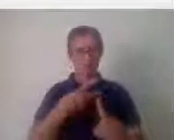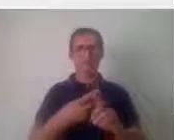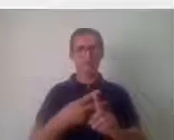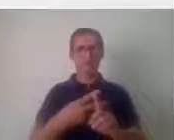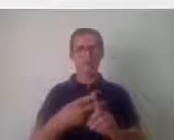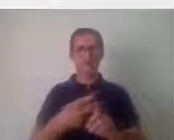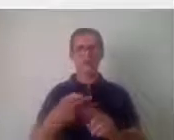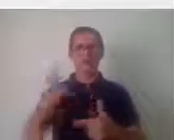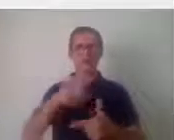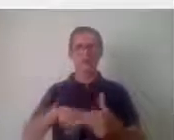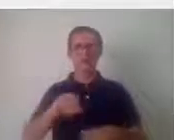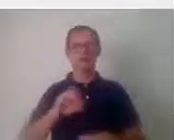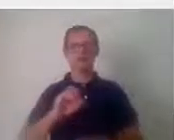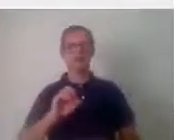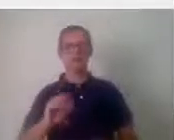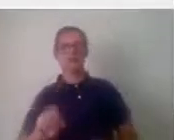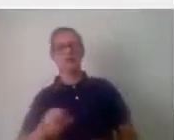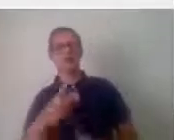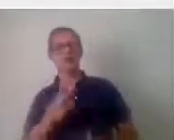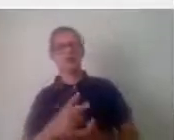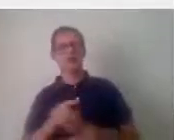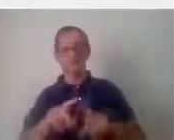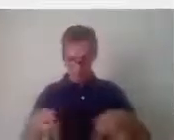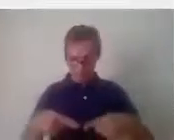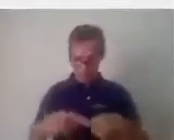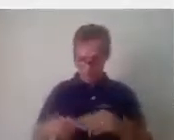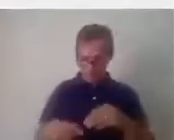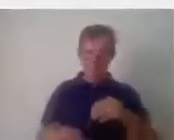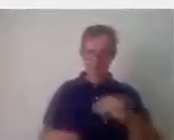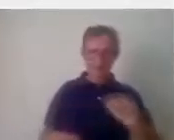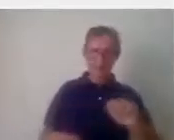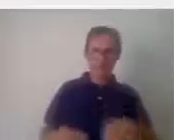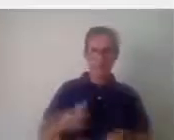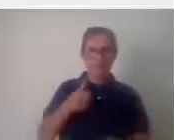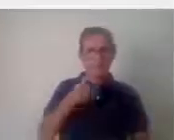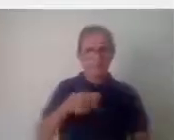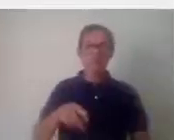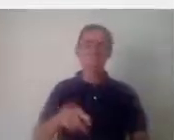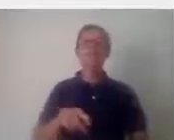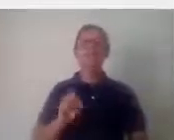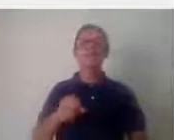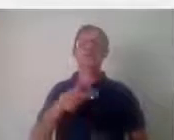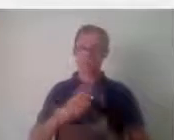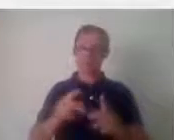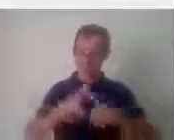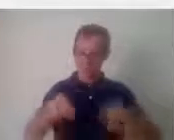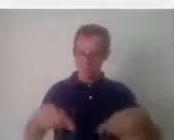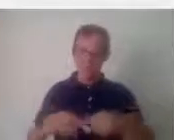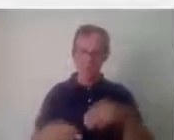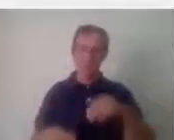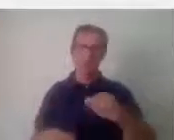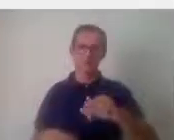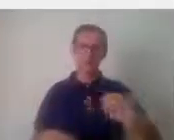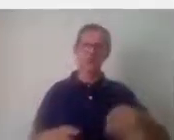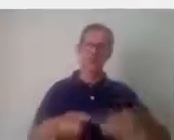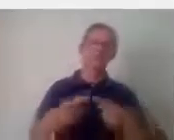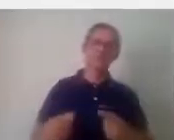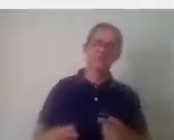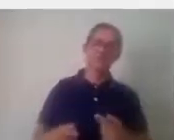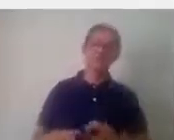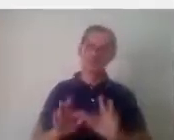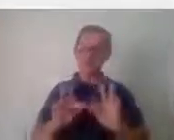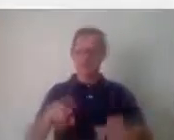sobre a região S. É a mesma região da massa, professora? É a mesma região da massa. Da